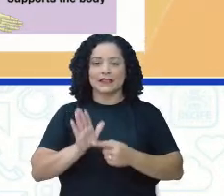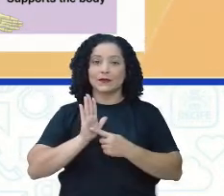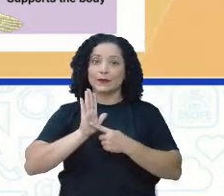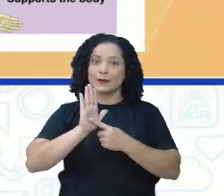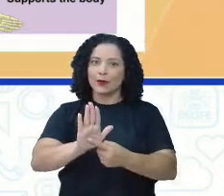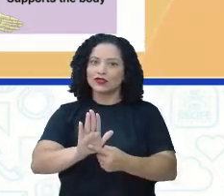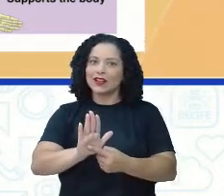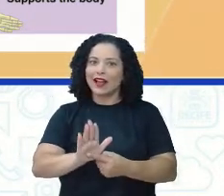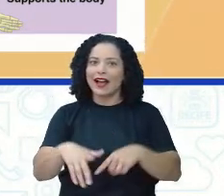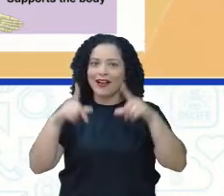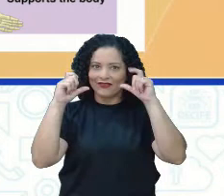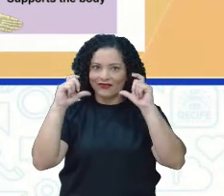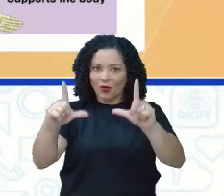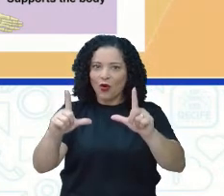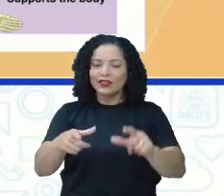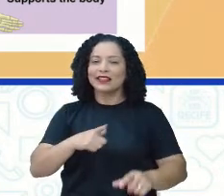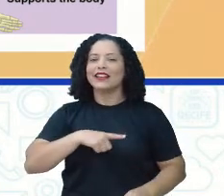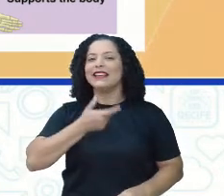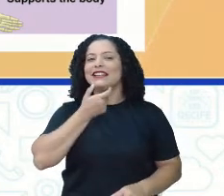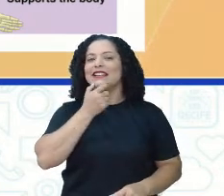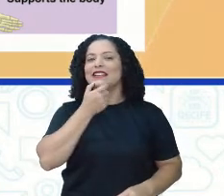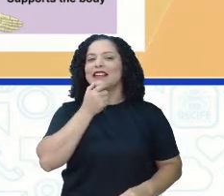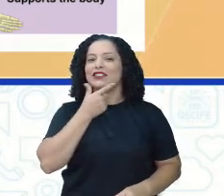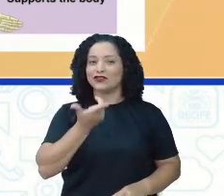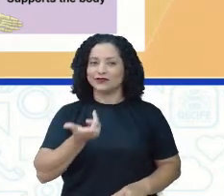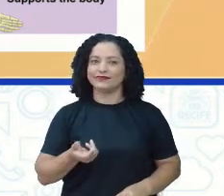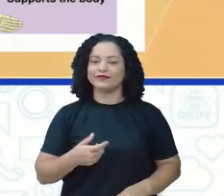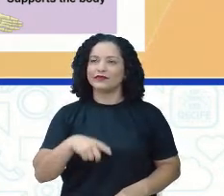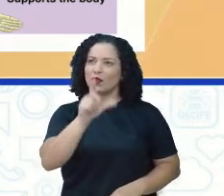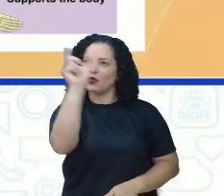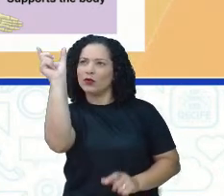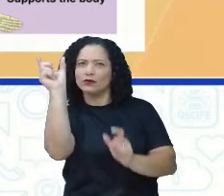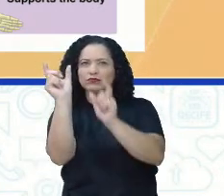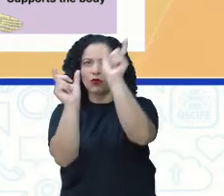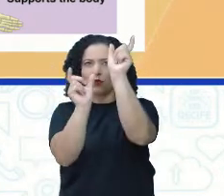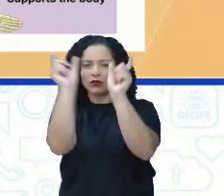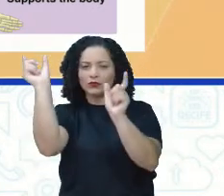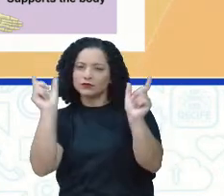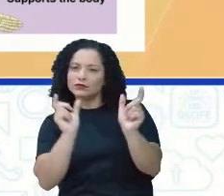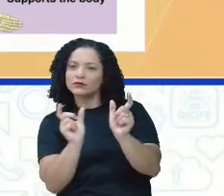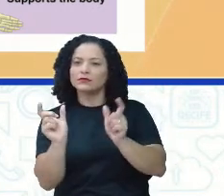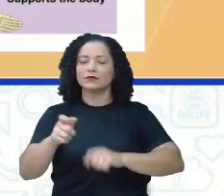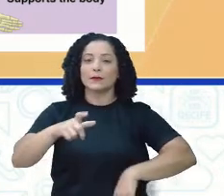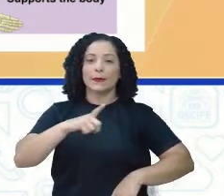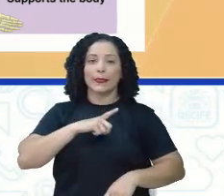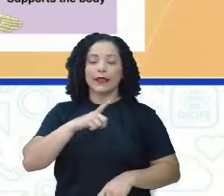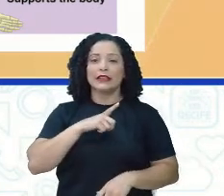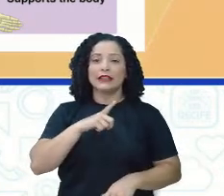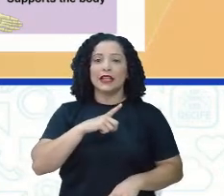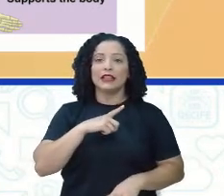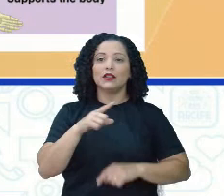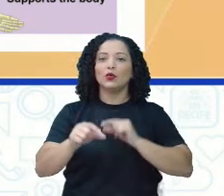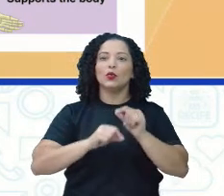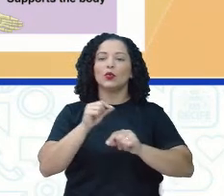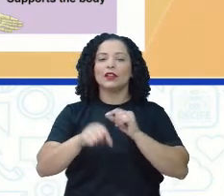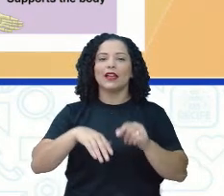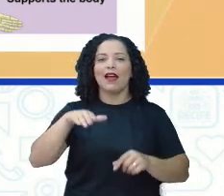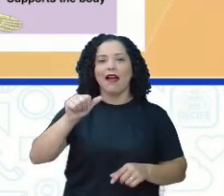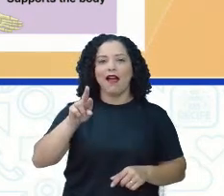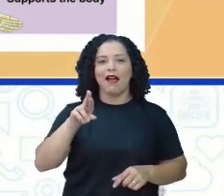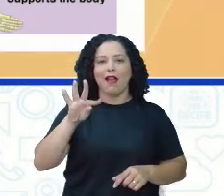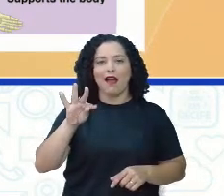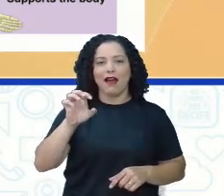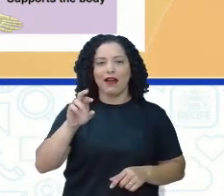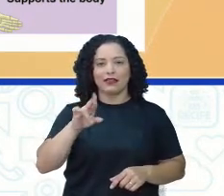com inglês, né, gente? Aí já vai exercitando. Então, aí eu tenho mostrando artérias, veias, estou mostrando